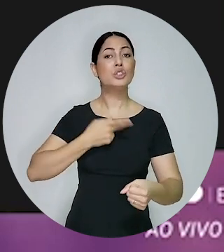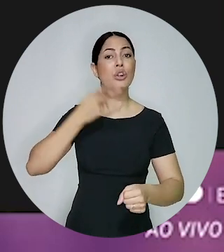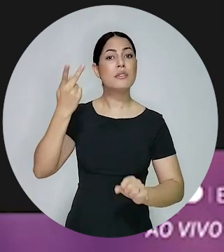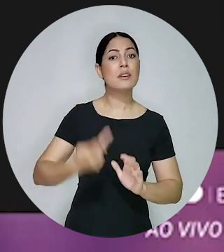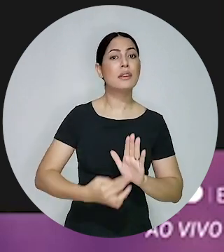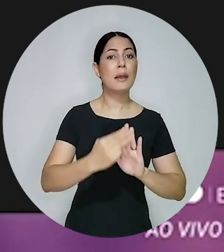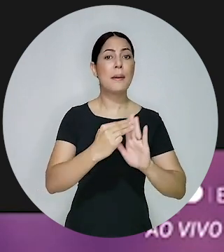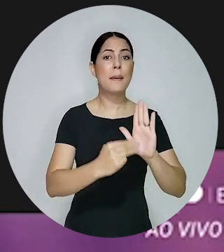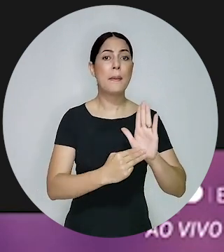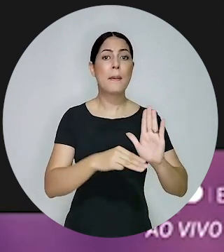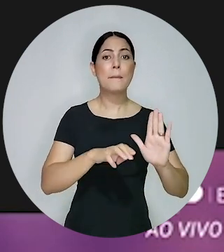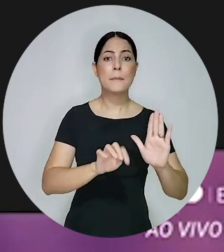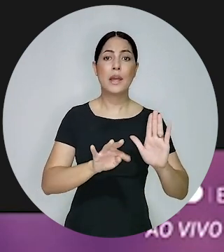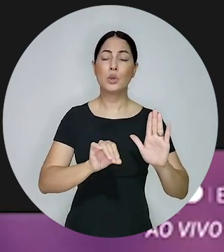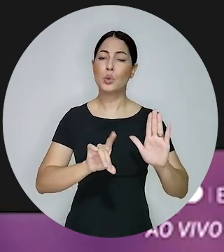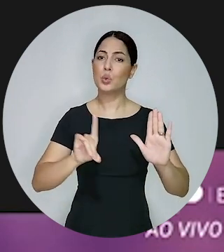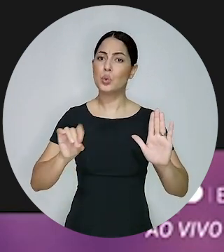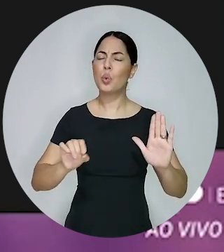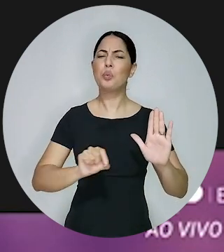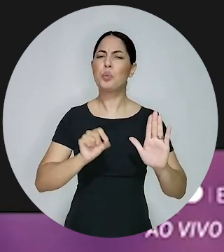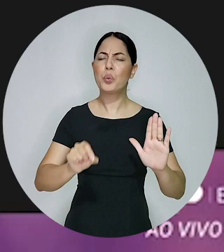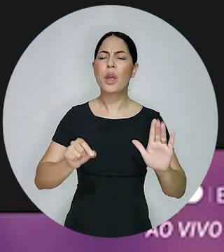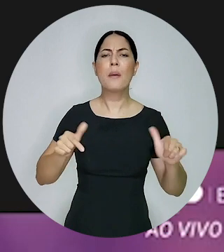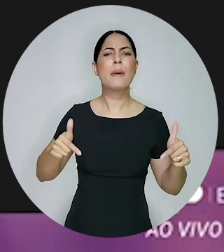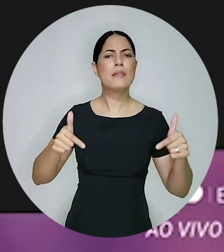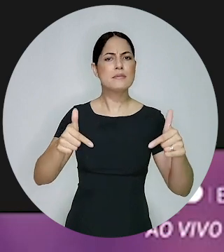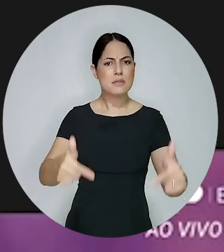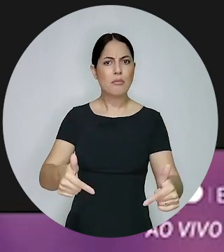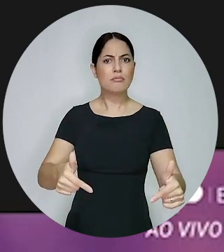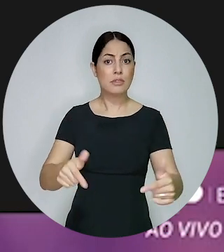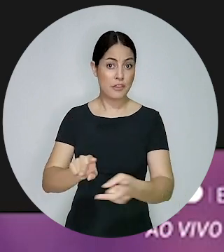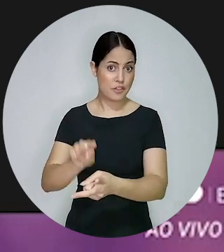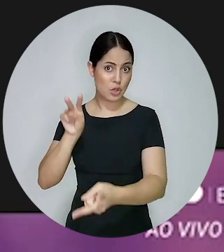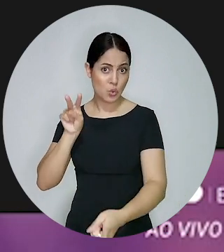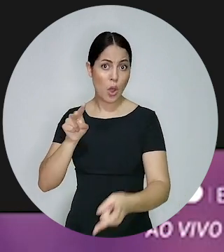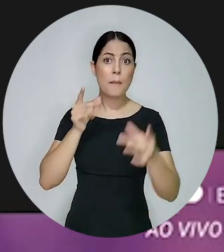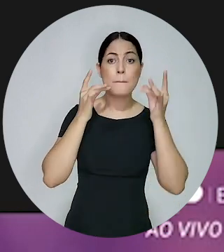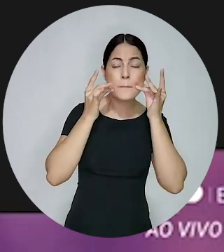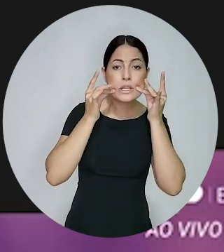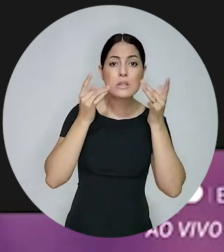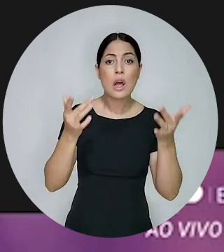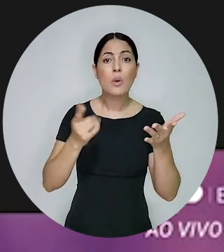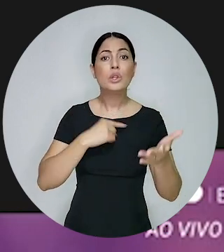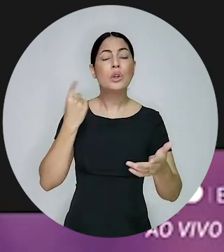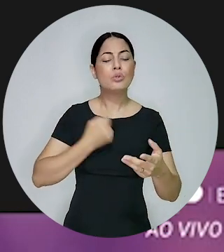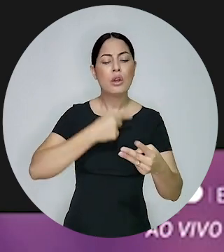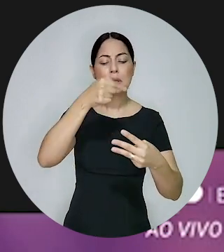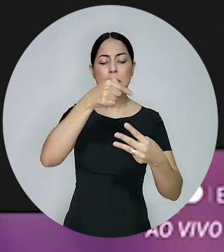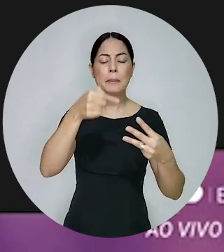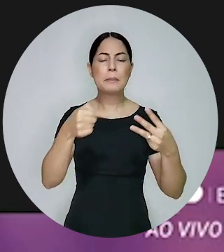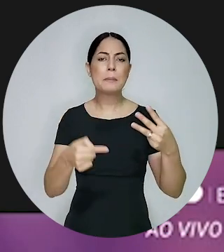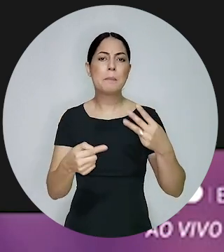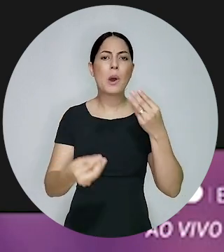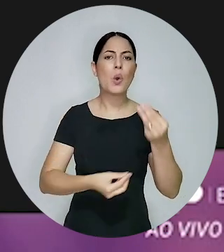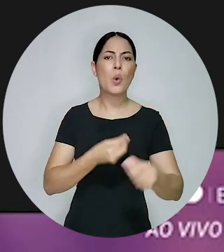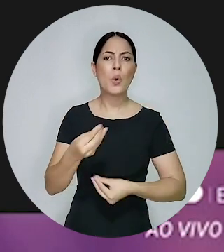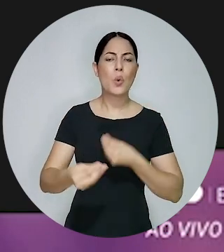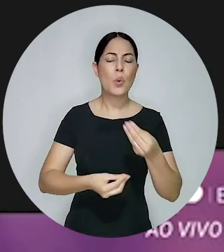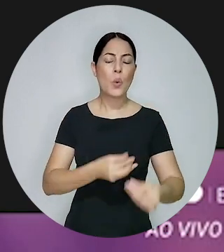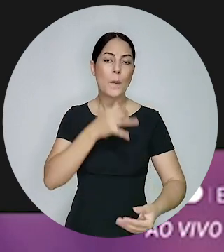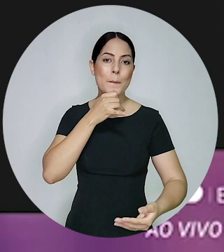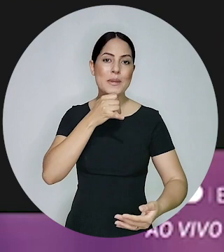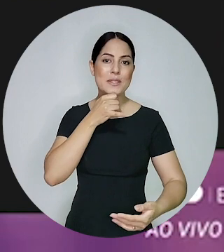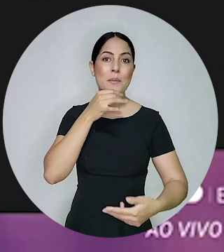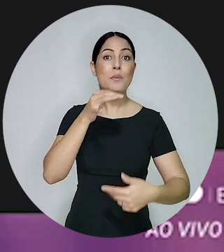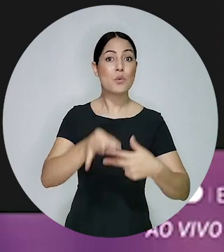fundamentais para que a gente possa trazer os métodos ativos tanto no ensino virtual e no presencial, para que a gente possa também construir